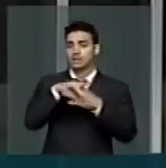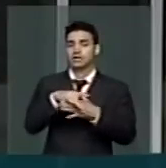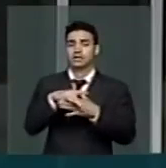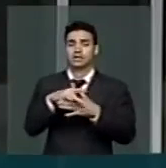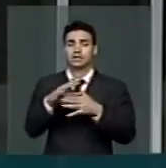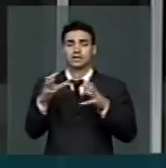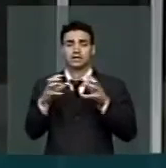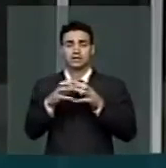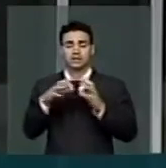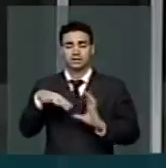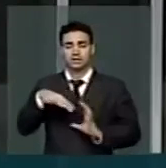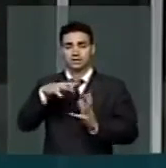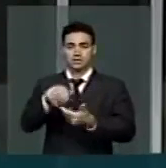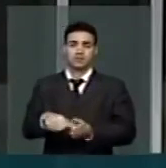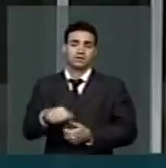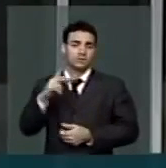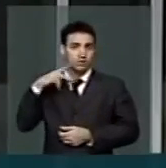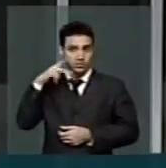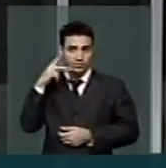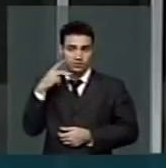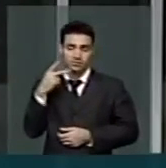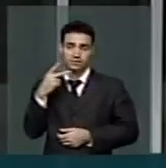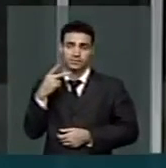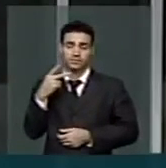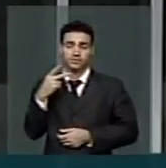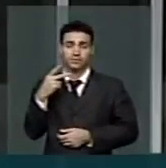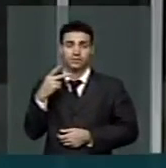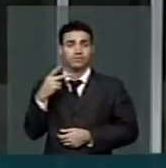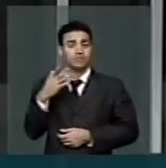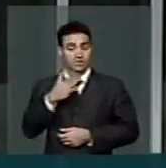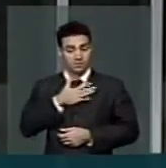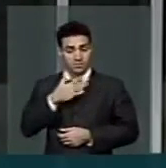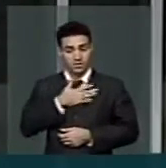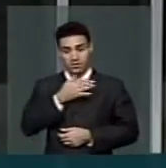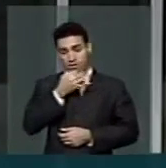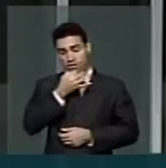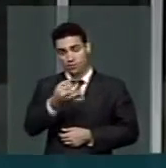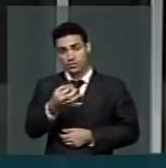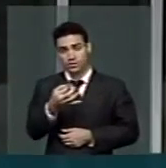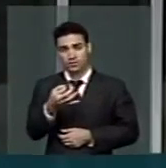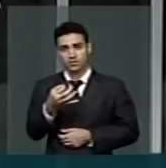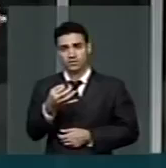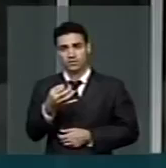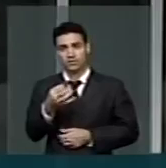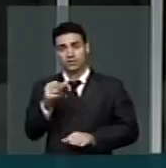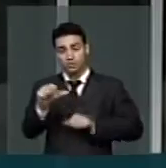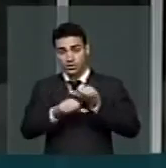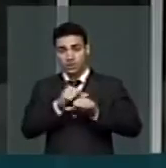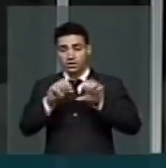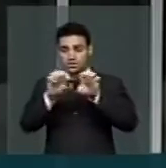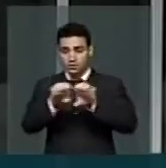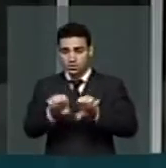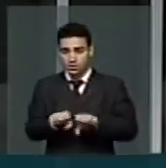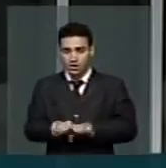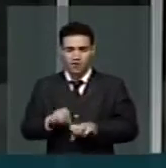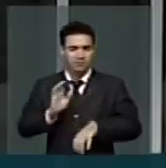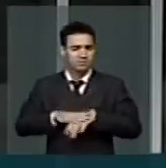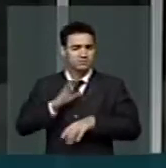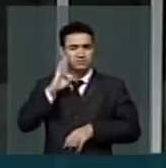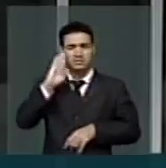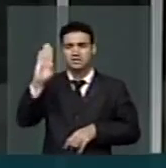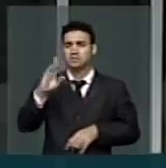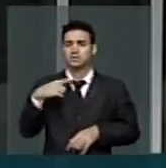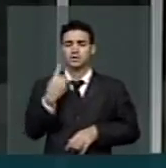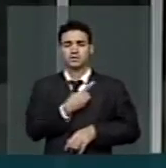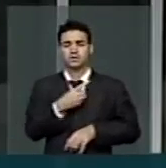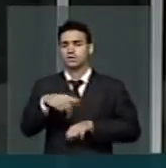da política. E para tudo isso, na minha opinião, a mudança estrutural e mais fundamental que o nosso país